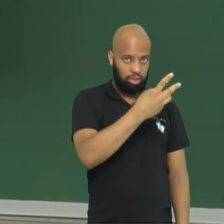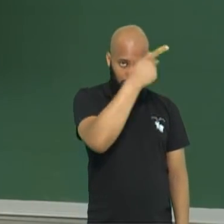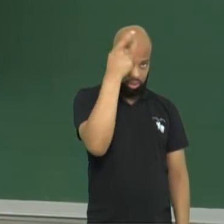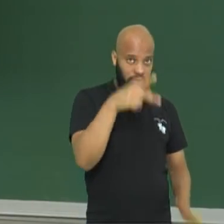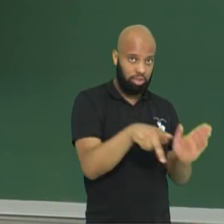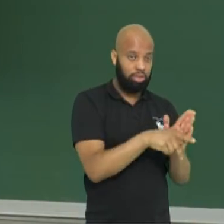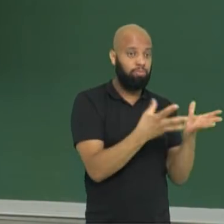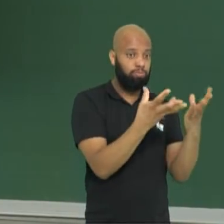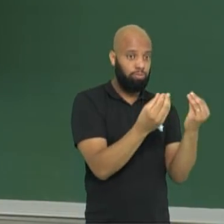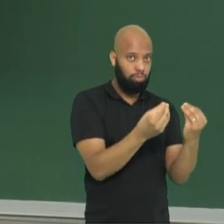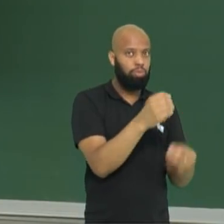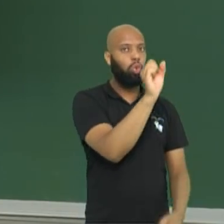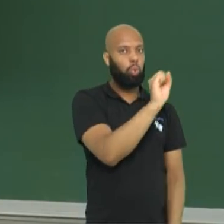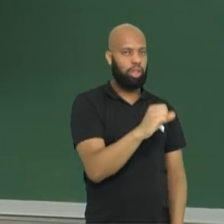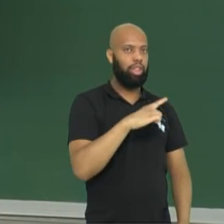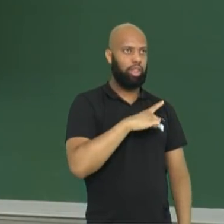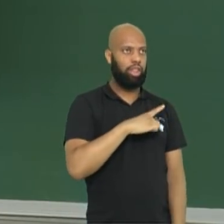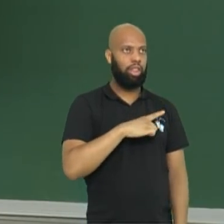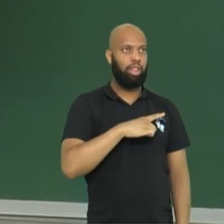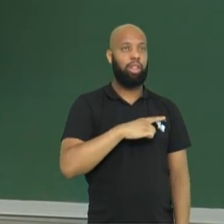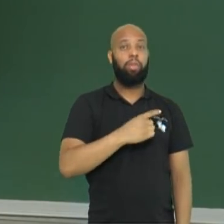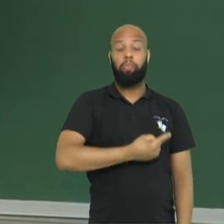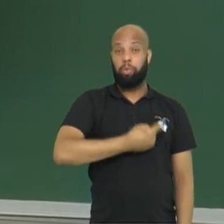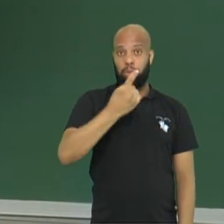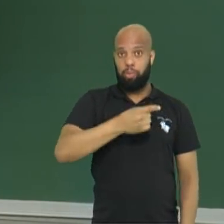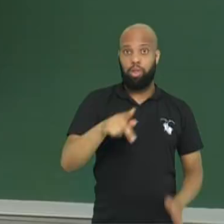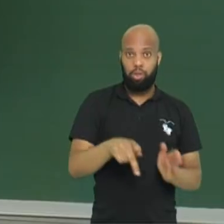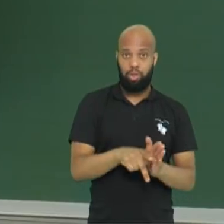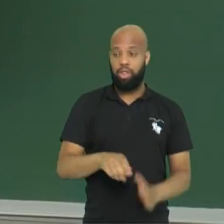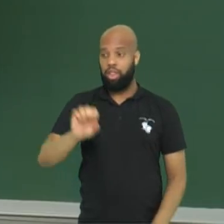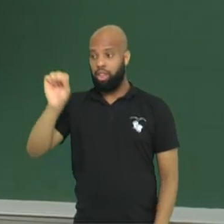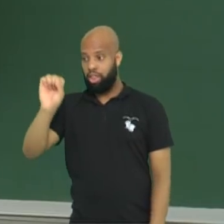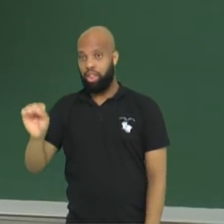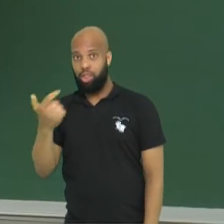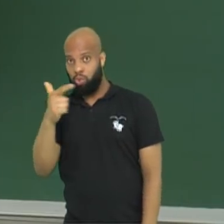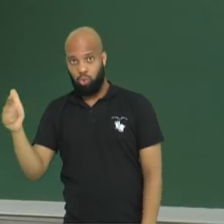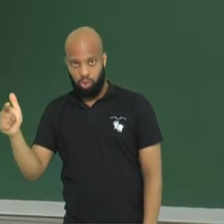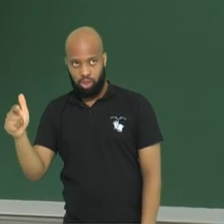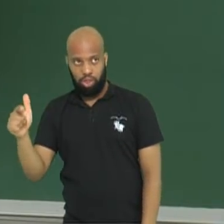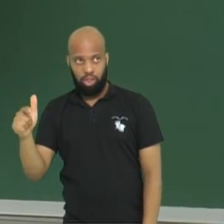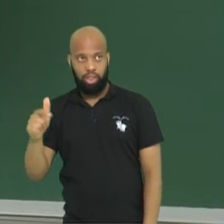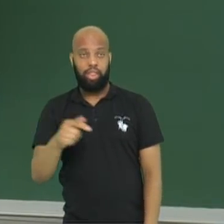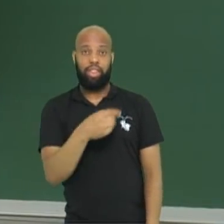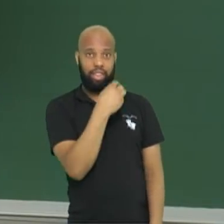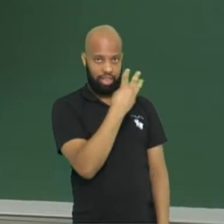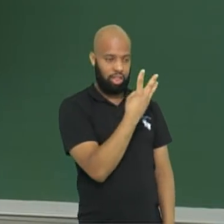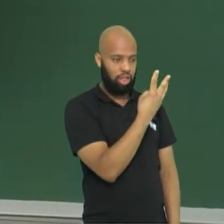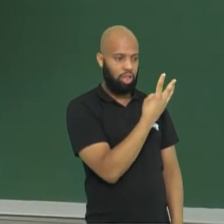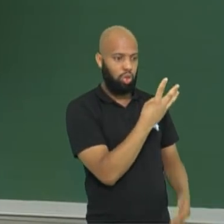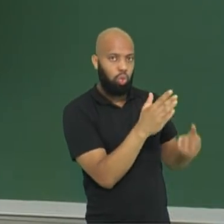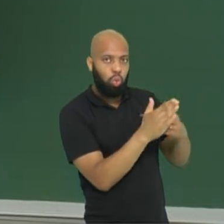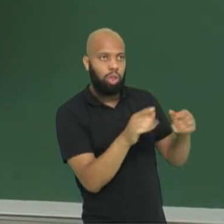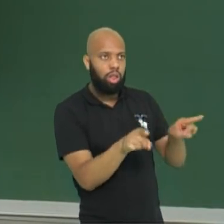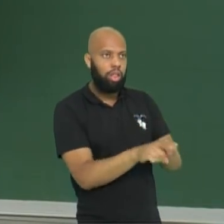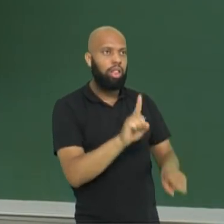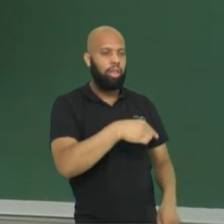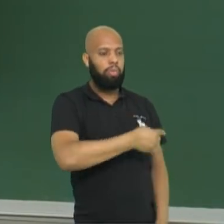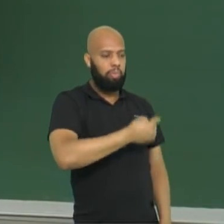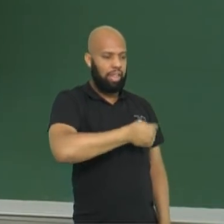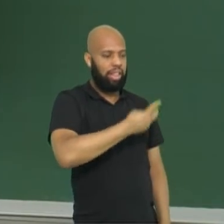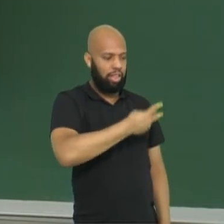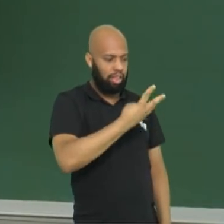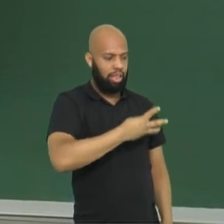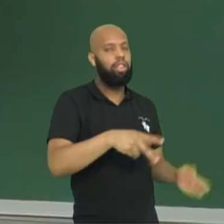três primeiras referem-se ao singular e as três últimas, né, também são três, né? Primeira, segunda e terceira, só que